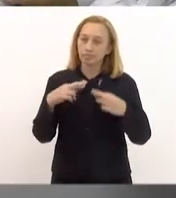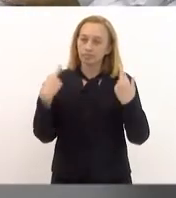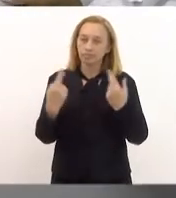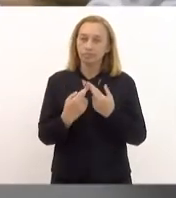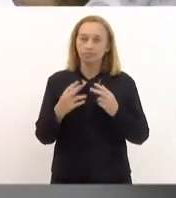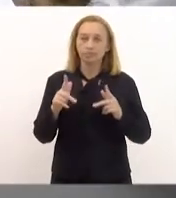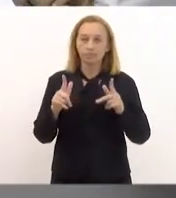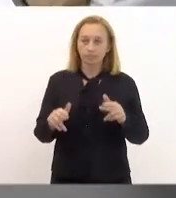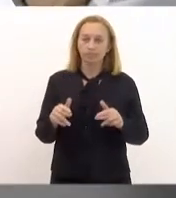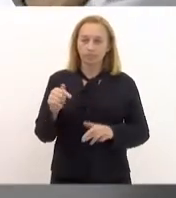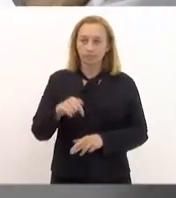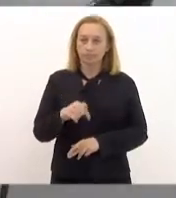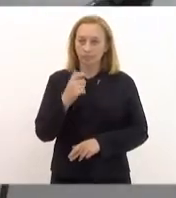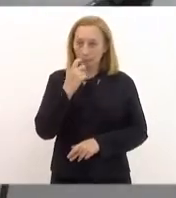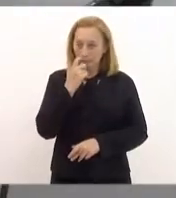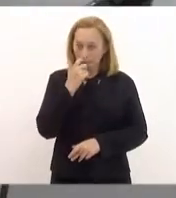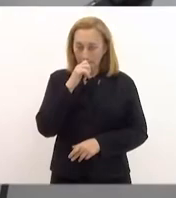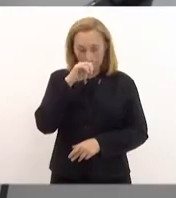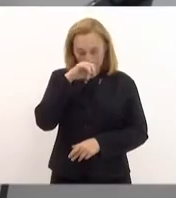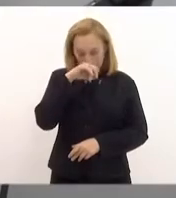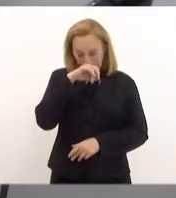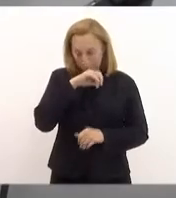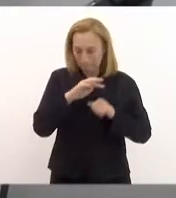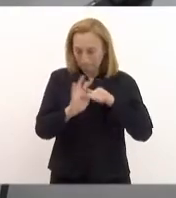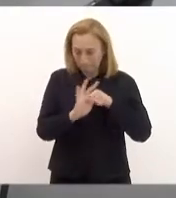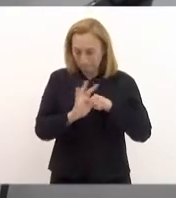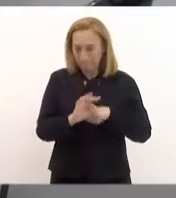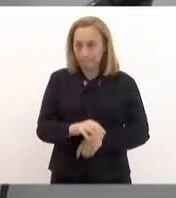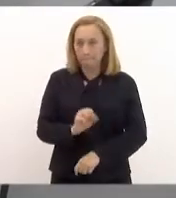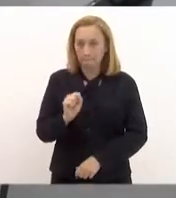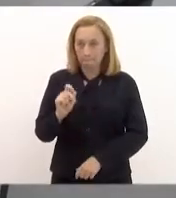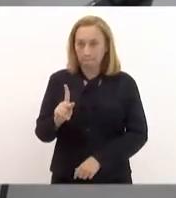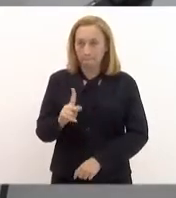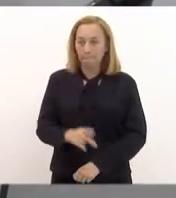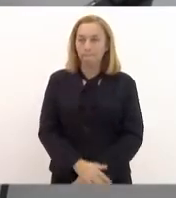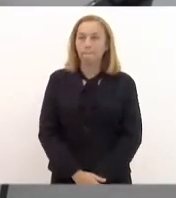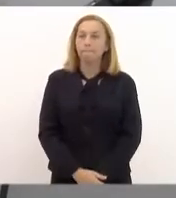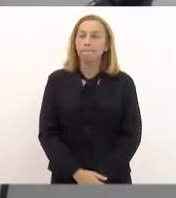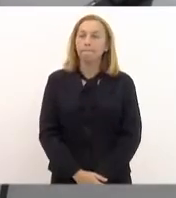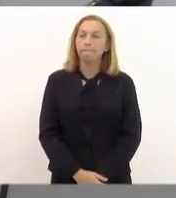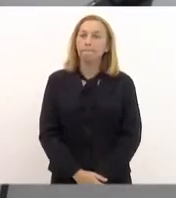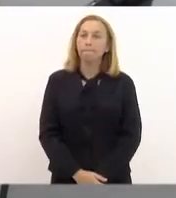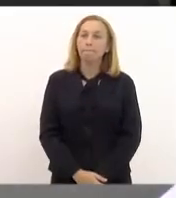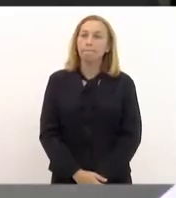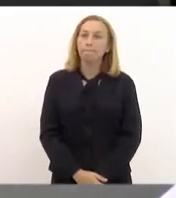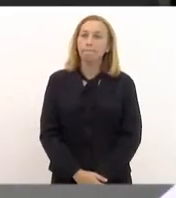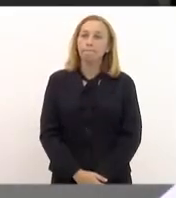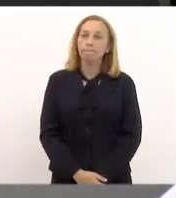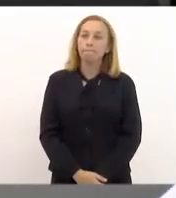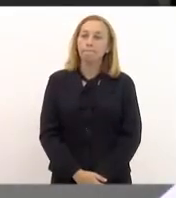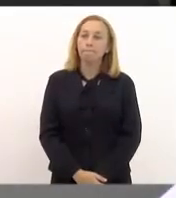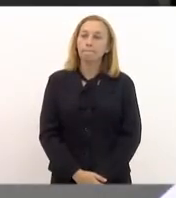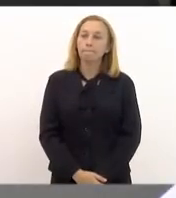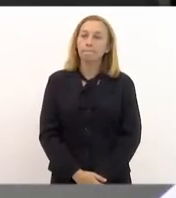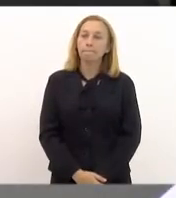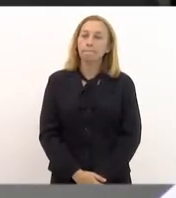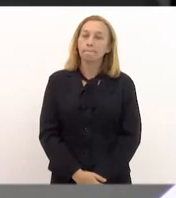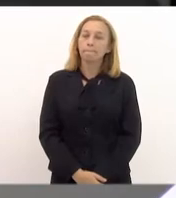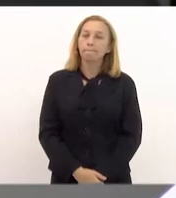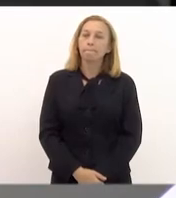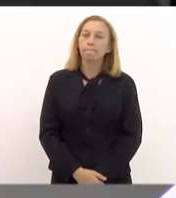Conselho Deliberativo. Uma agenda técnica. Técnica. Assim, entendeu? Tá ok. Bom, eu acho que todos